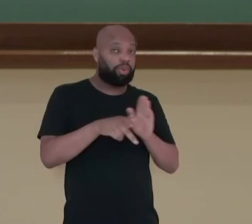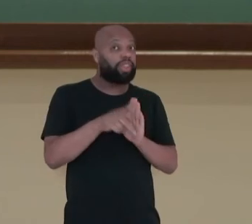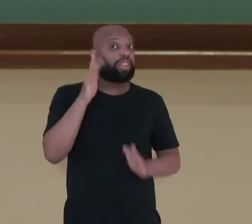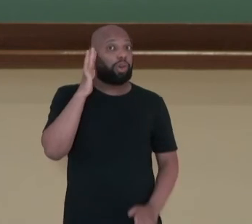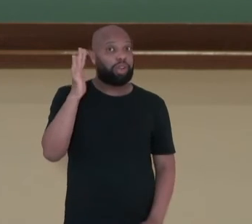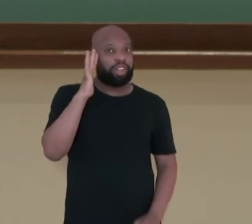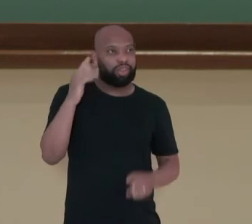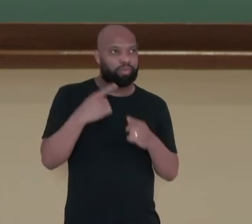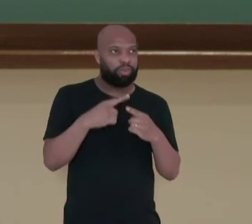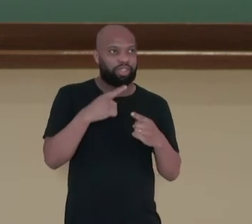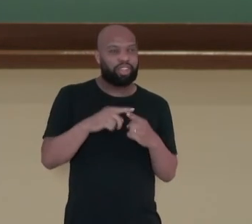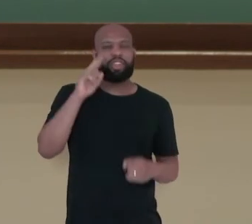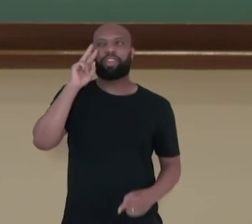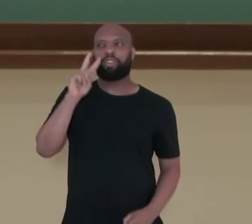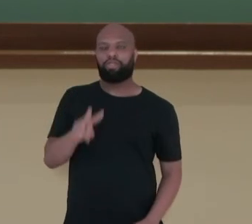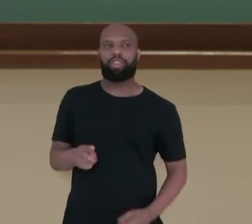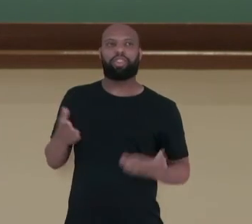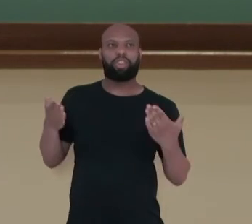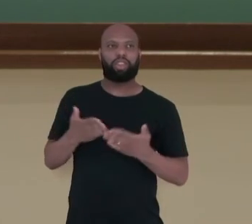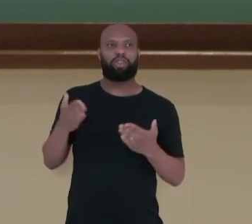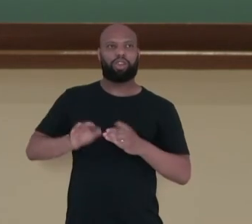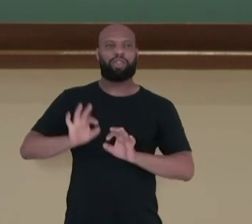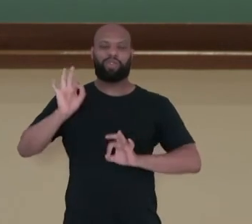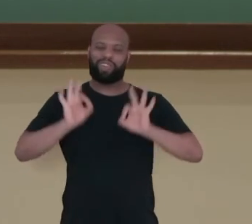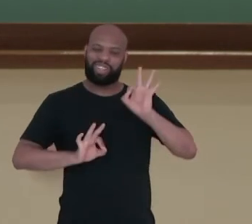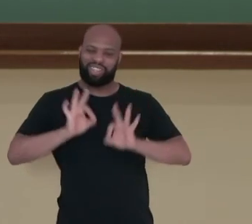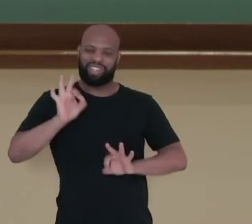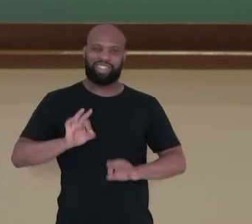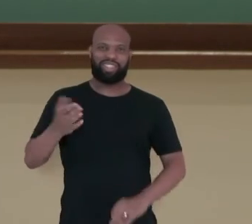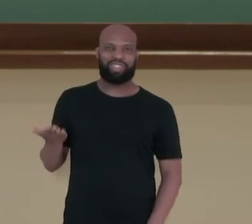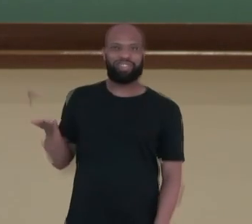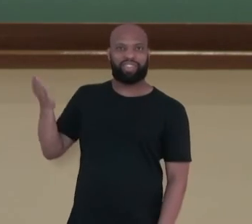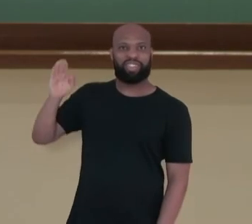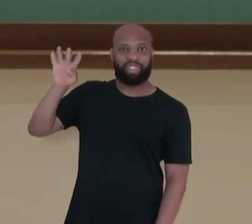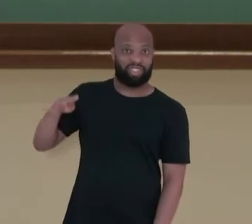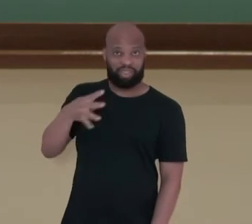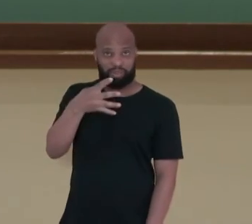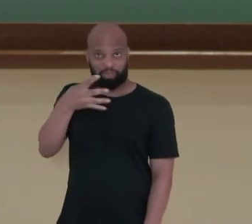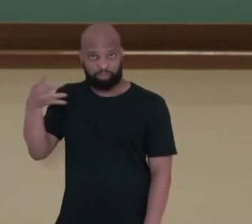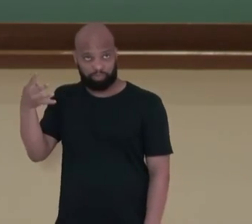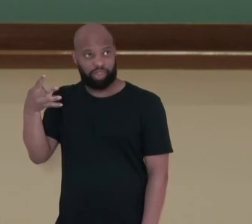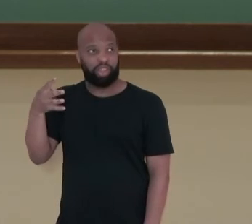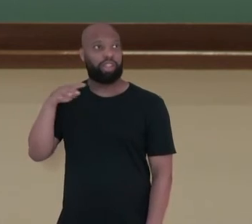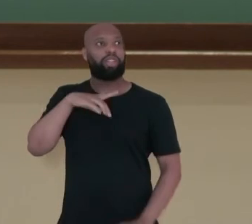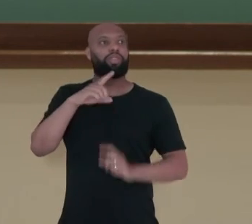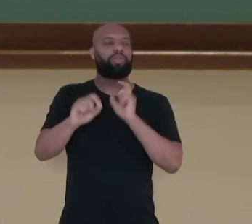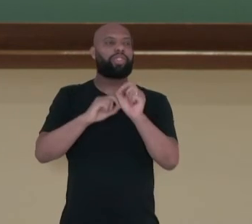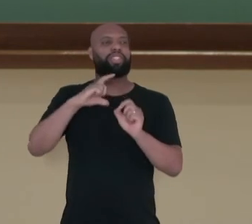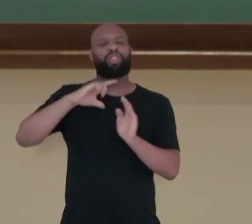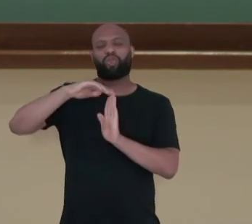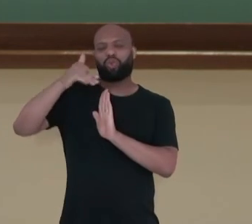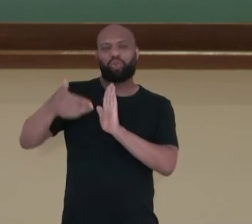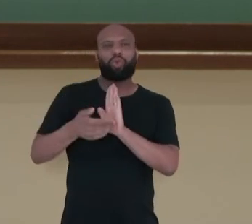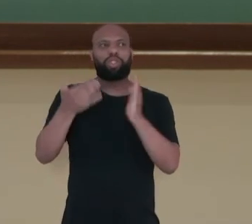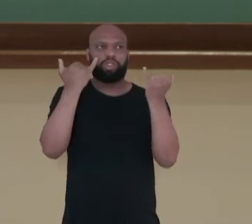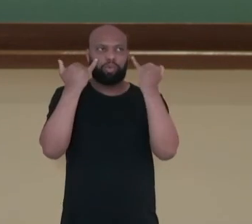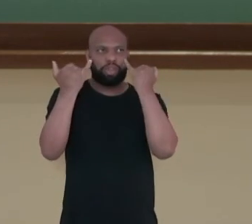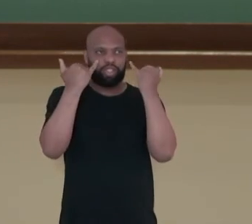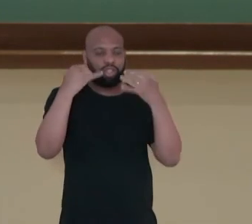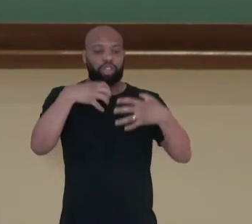gente olhando essa organização, essa tabelinha, esse quadro, a gente tem todas as informações na